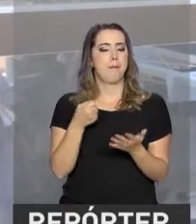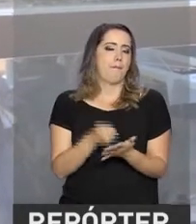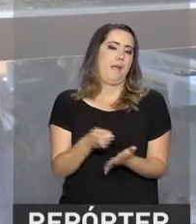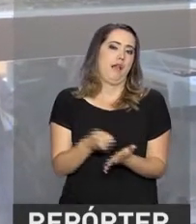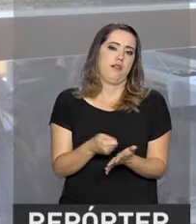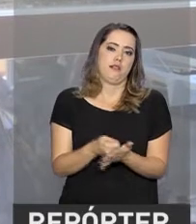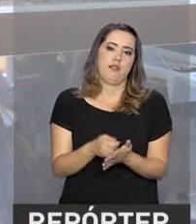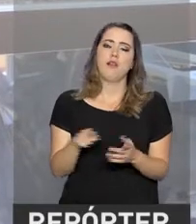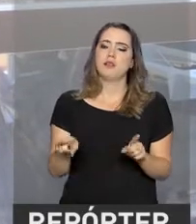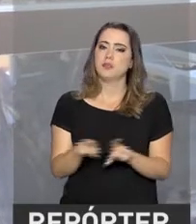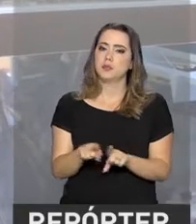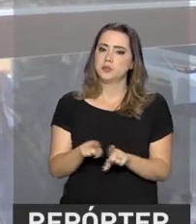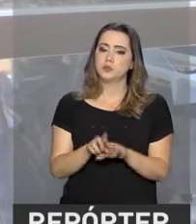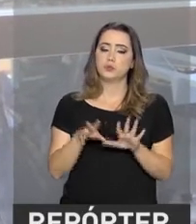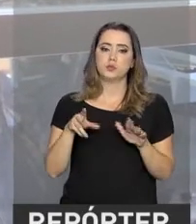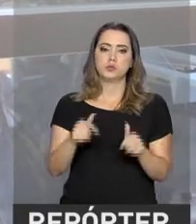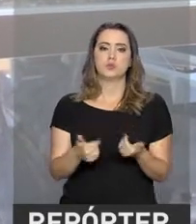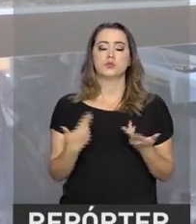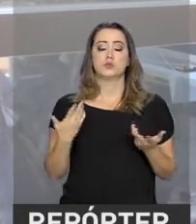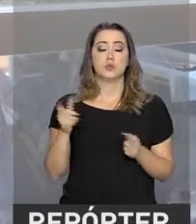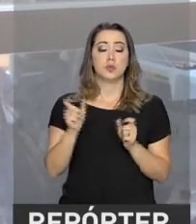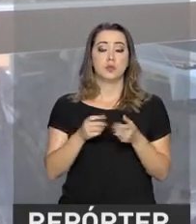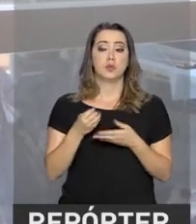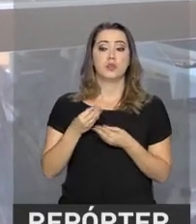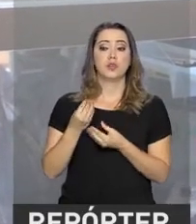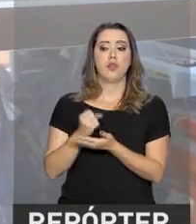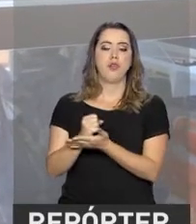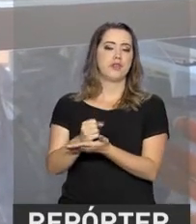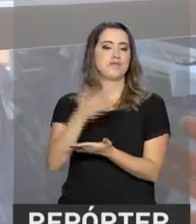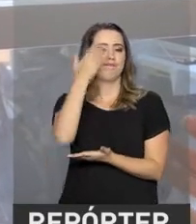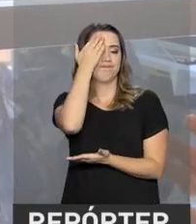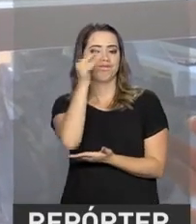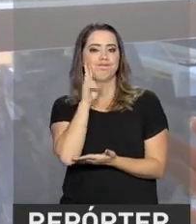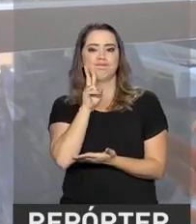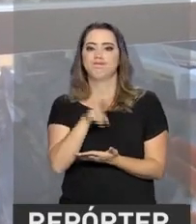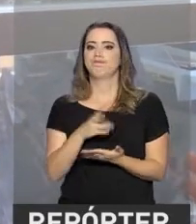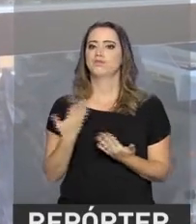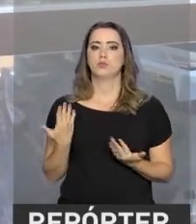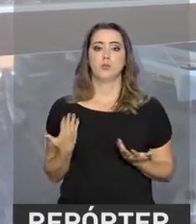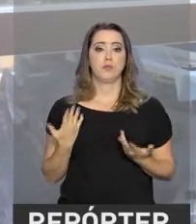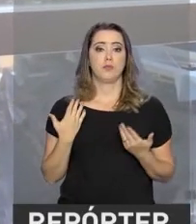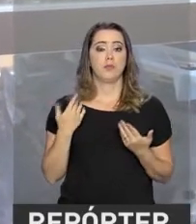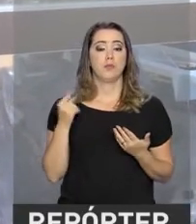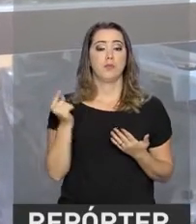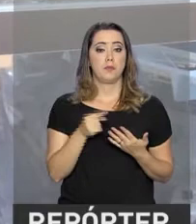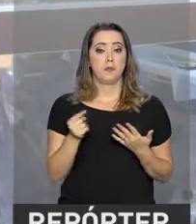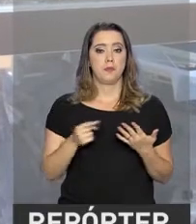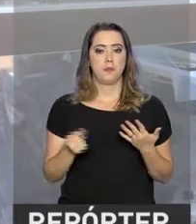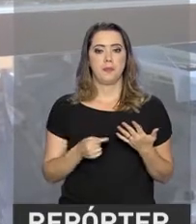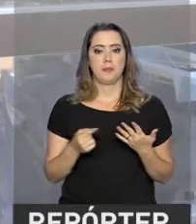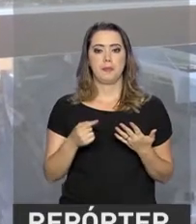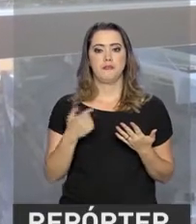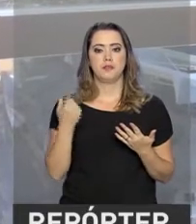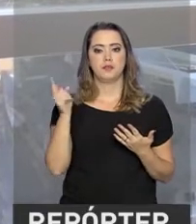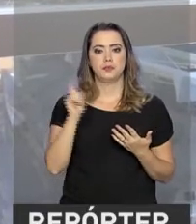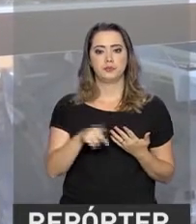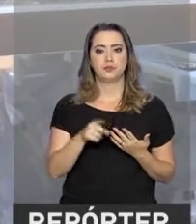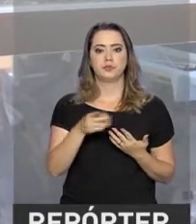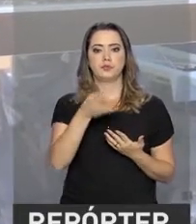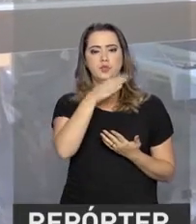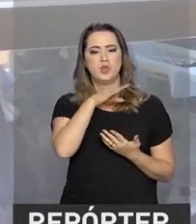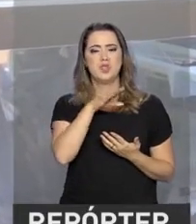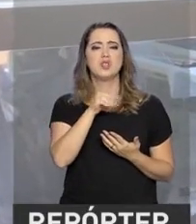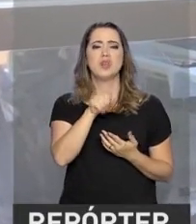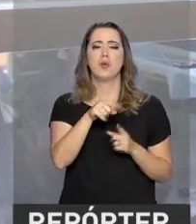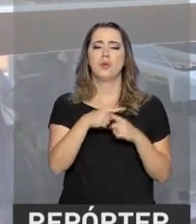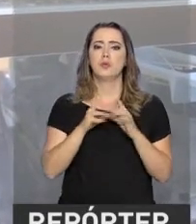Todos esses pagamentos, quem está concedendo crédito não consegue enxergar. E isso acaba prejudicando uma